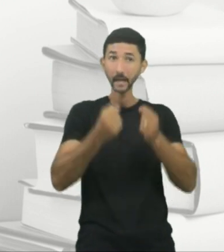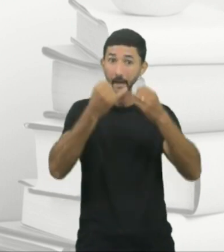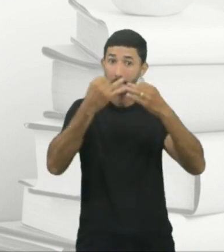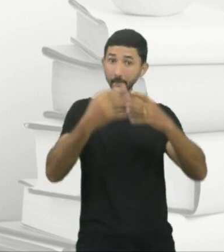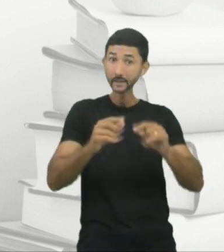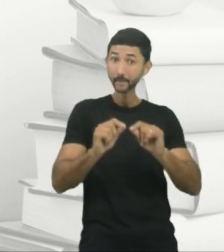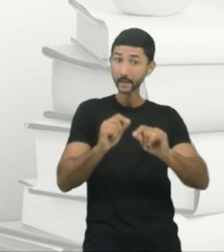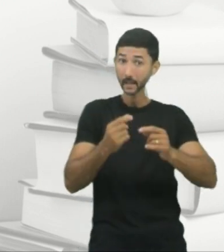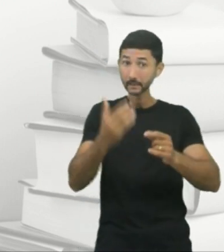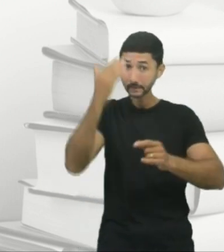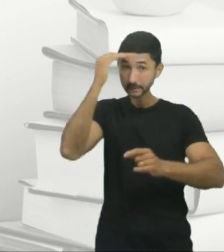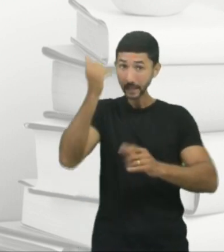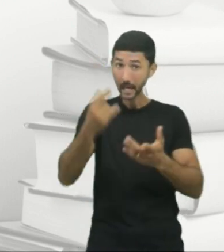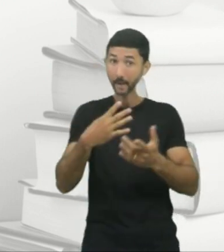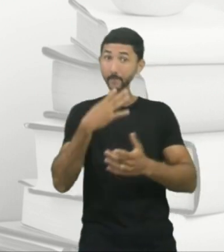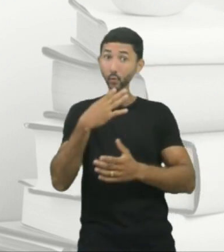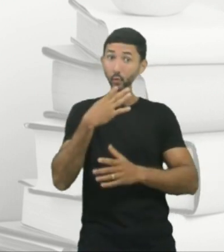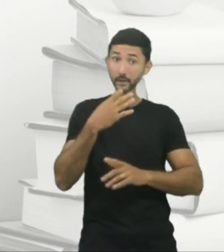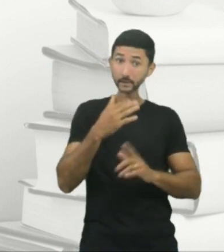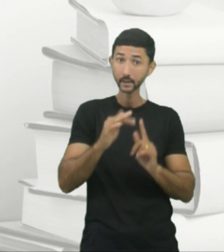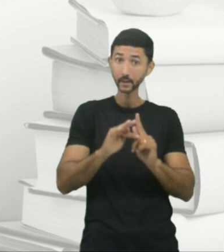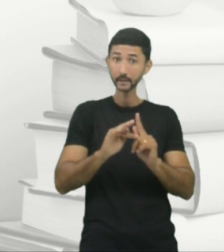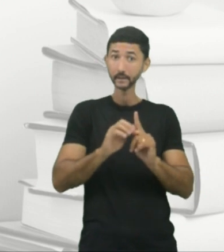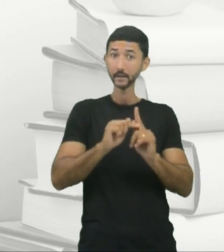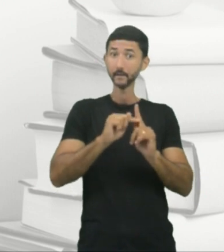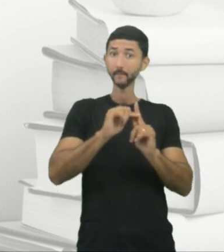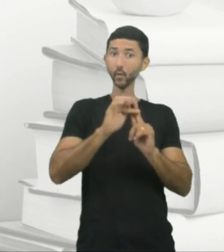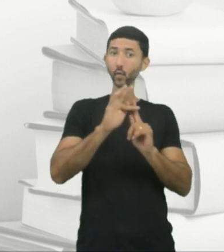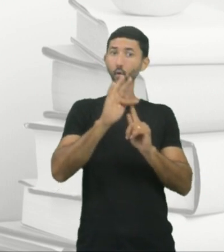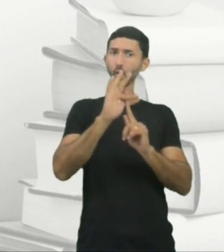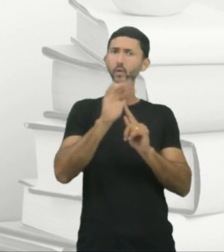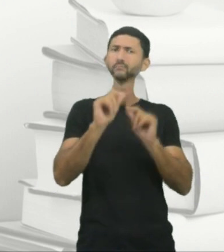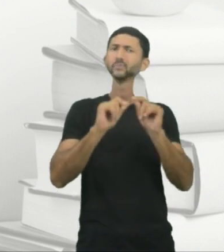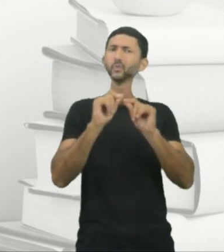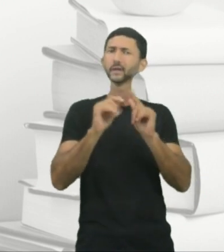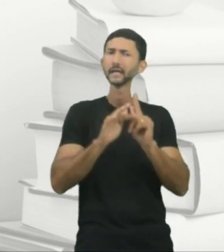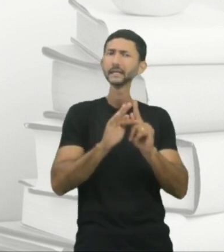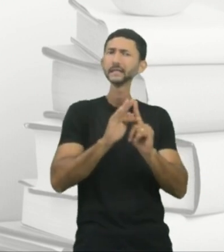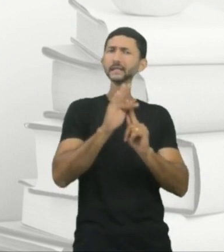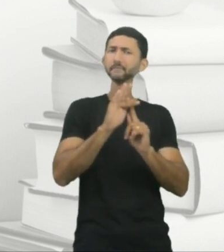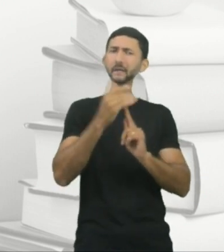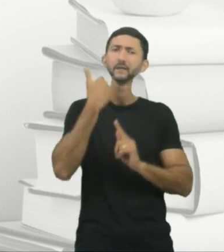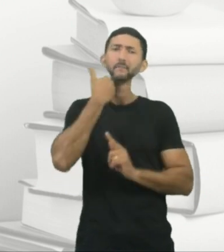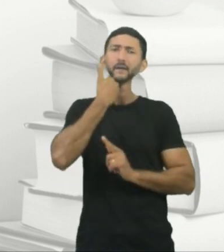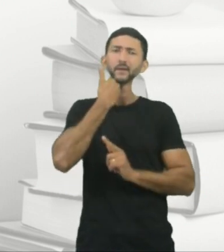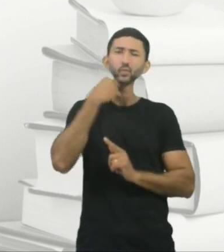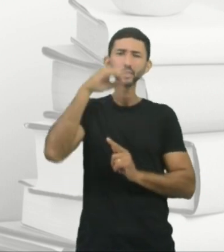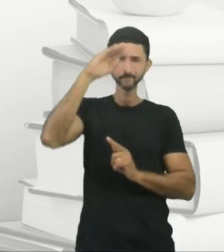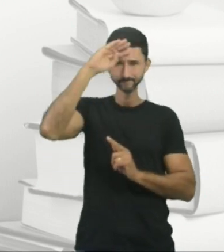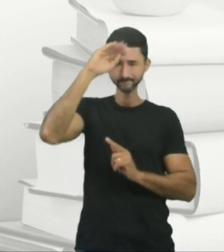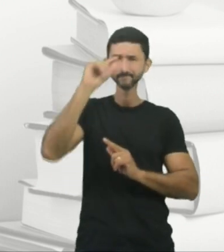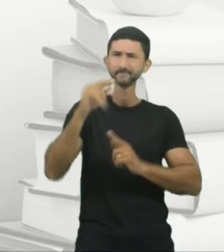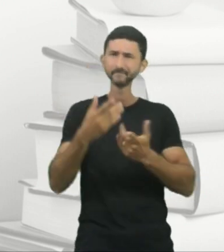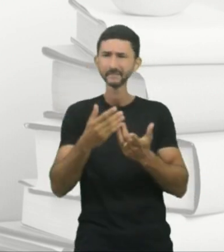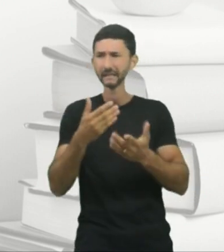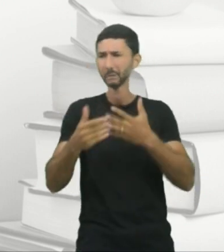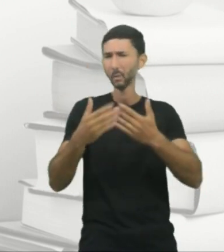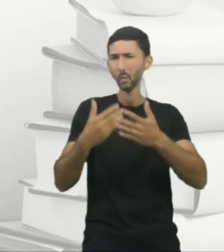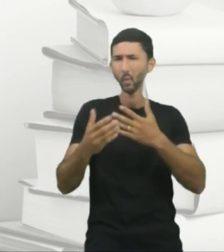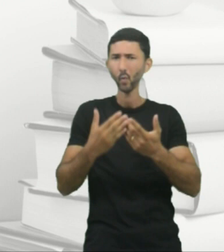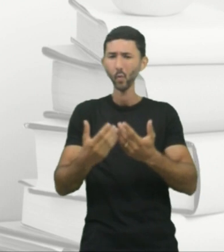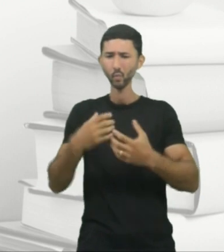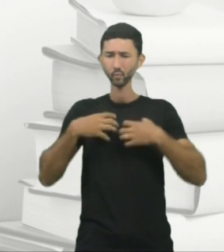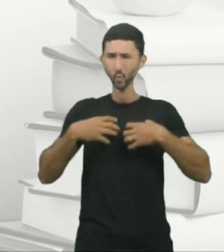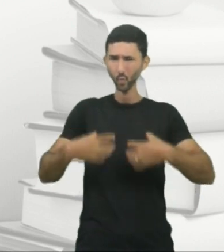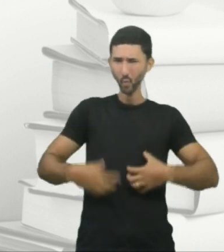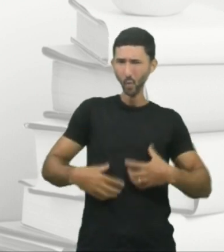te explicar, e você já deve saber, que o termômetro ele verifica, ele afere a temperatura. Pode ser a temperatura